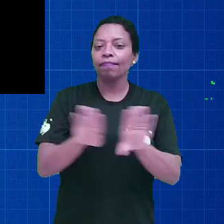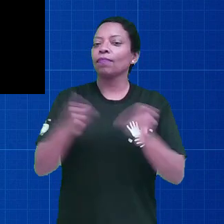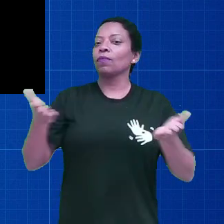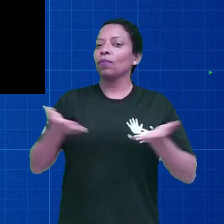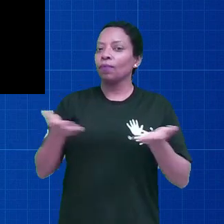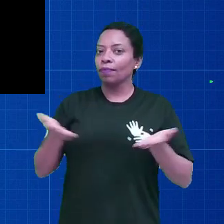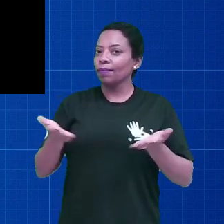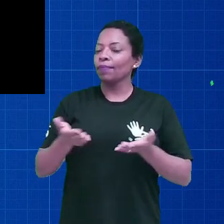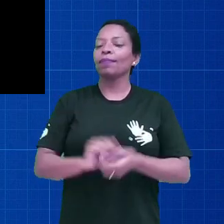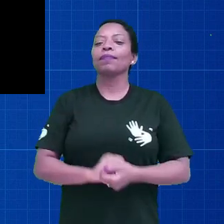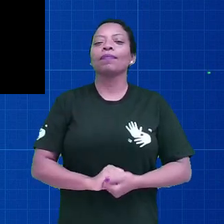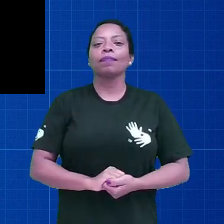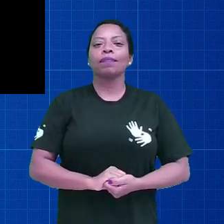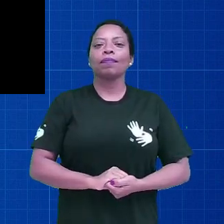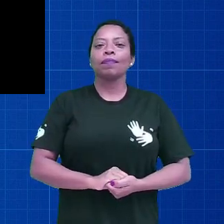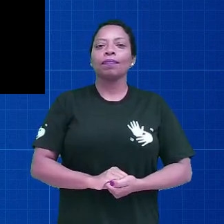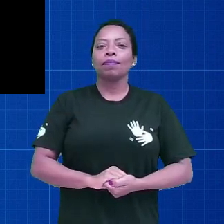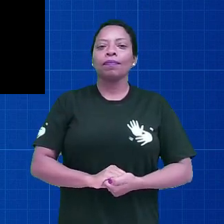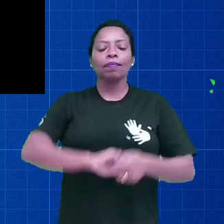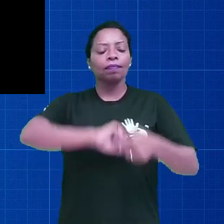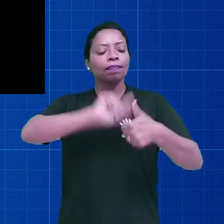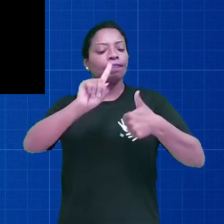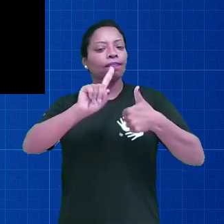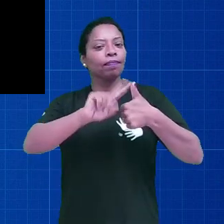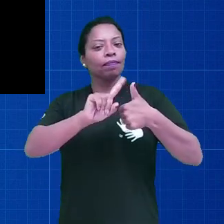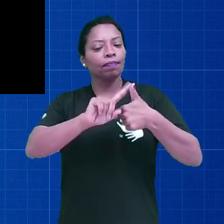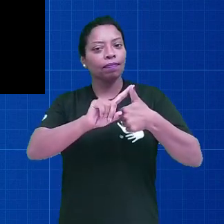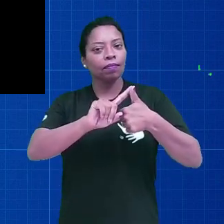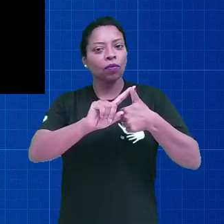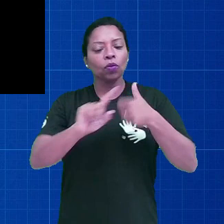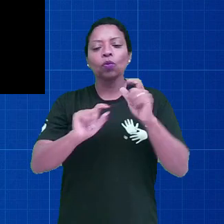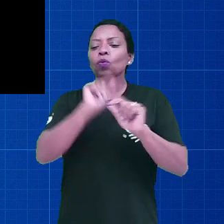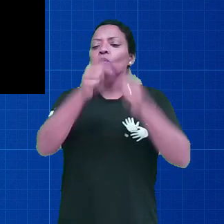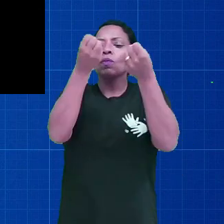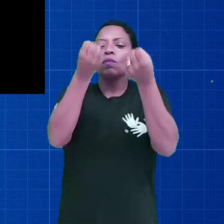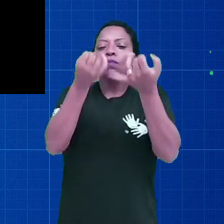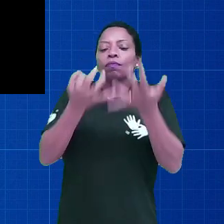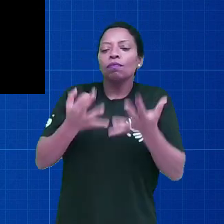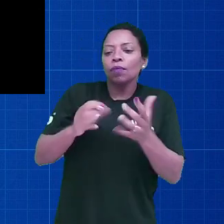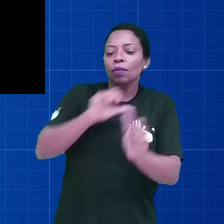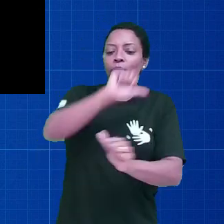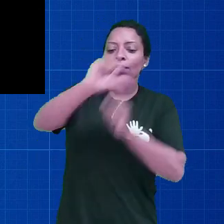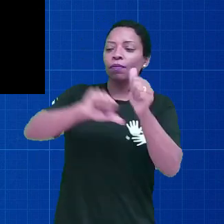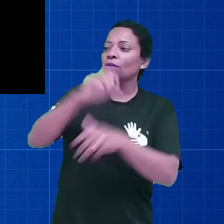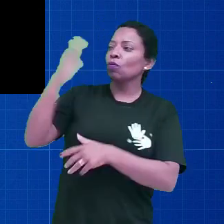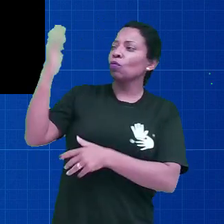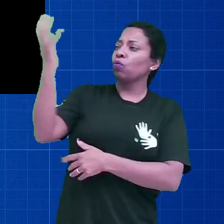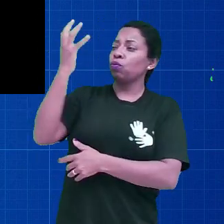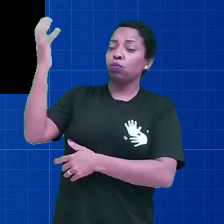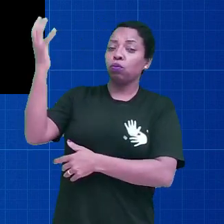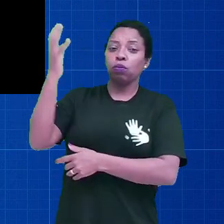atualmente. A primeira coisa, quando a gente fala em mudança climática, em mudança do